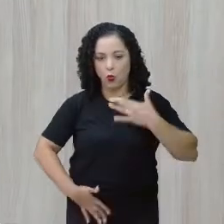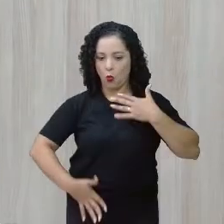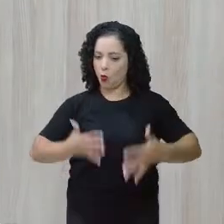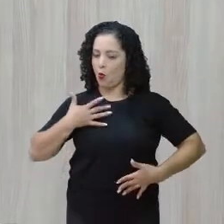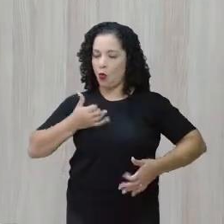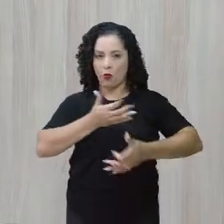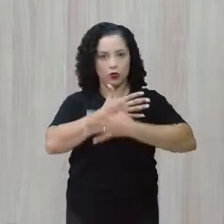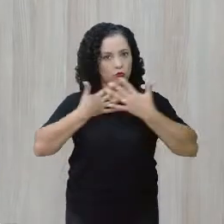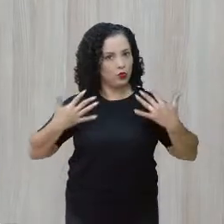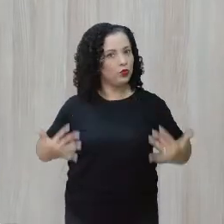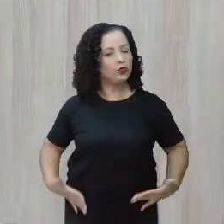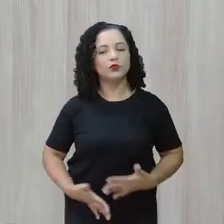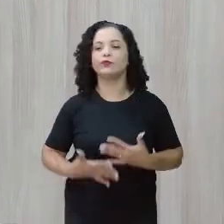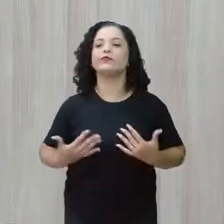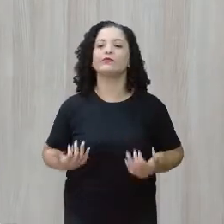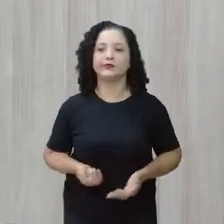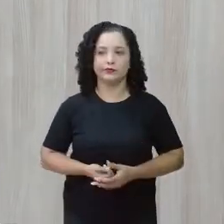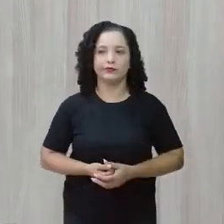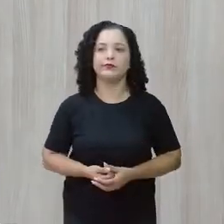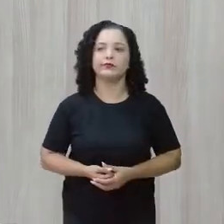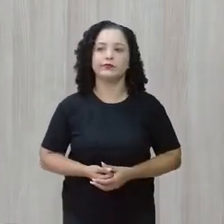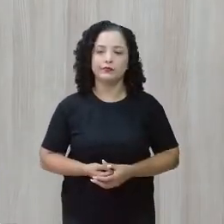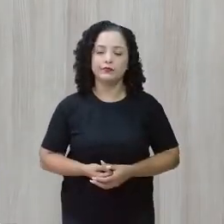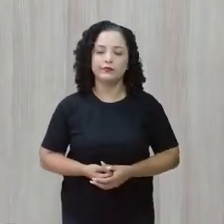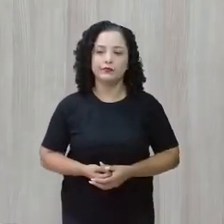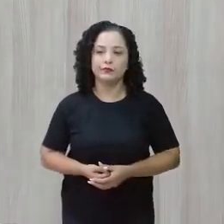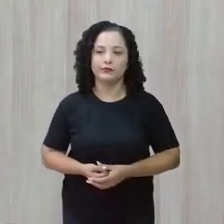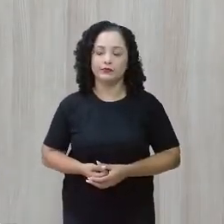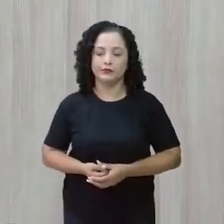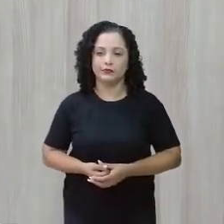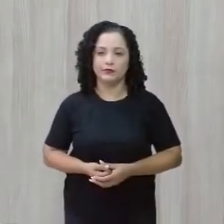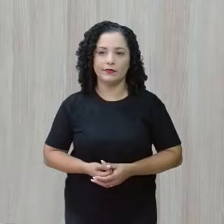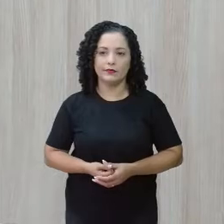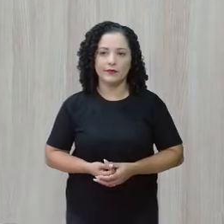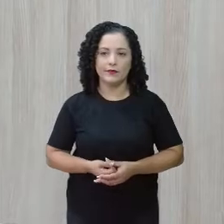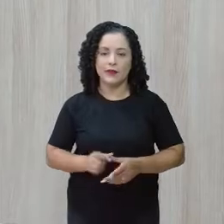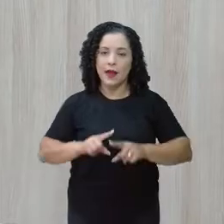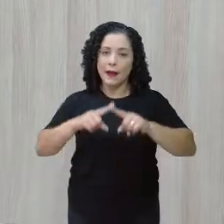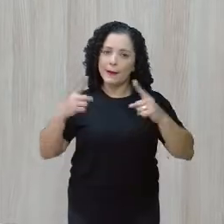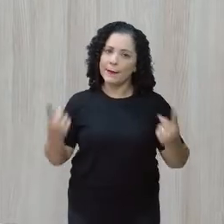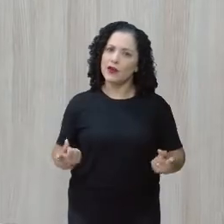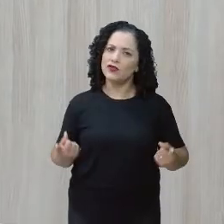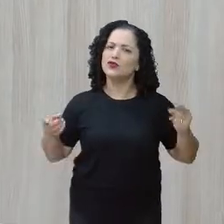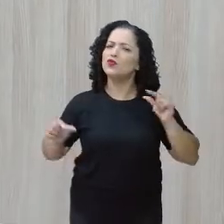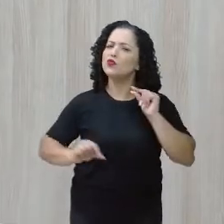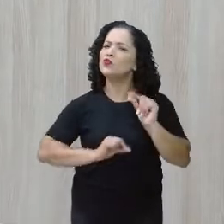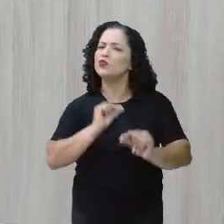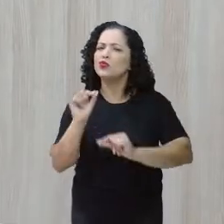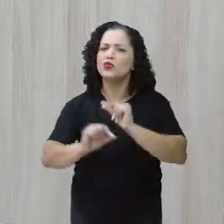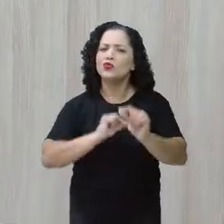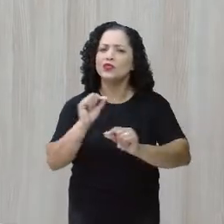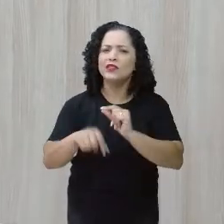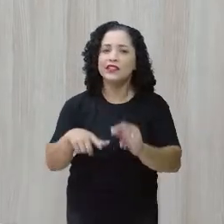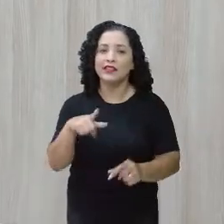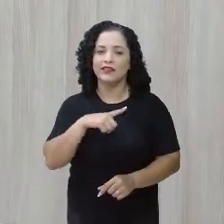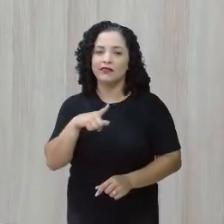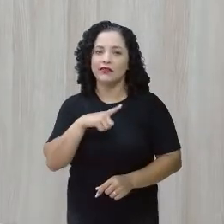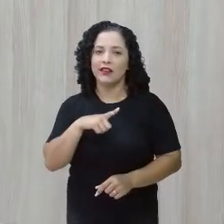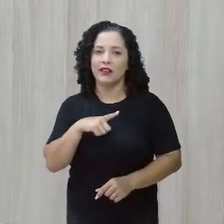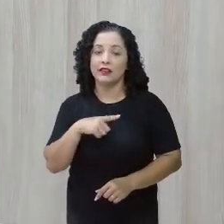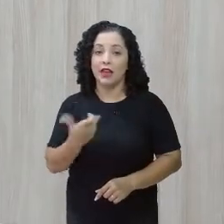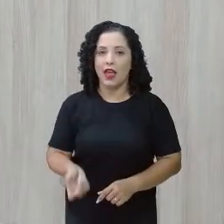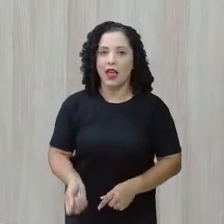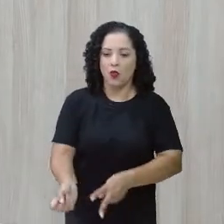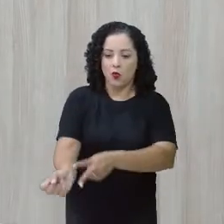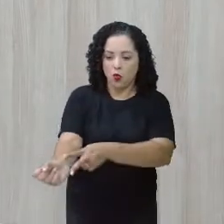uma informação, não é, pessoal? Mas estamos falando de vasos, né? Voltamos a falar aí de vasos